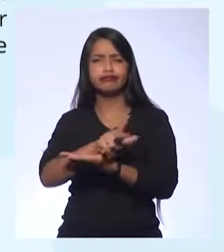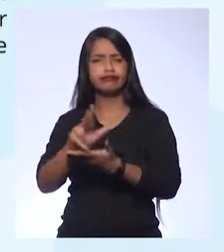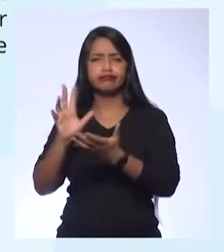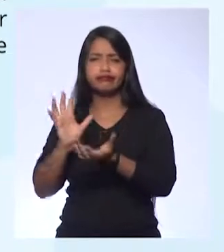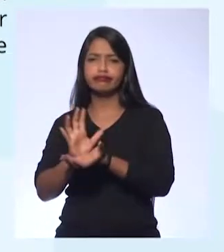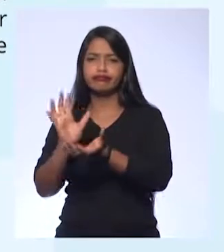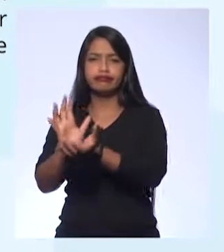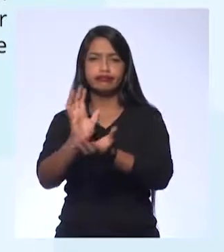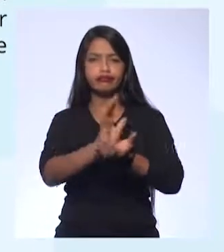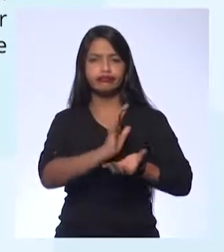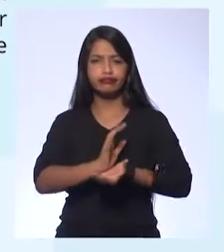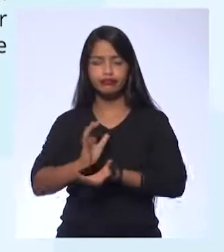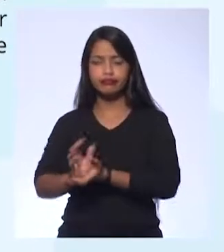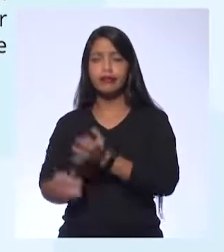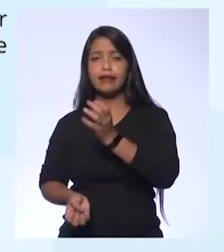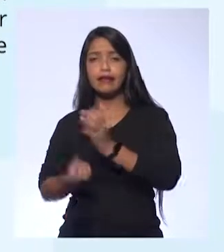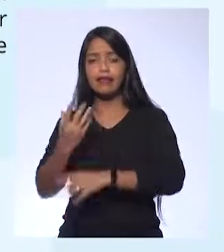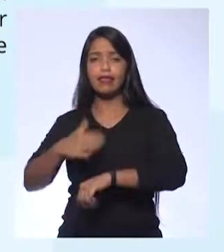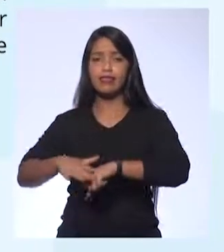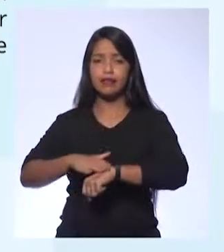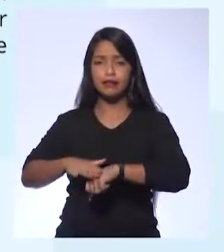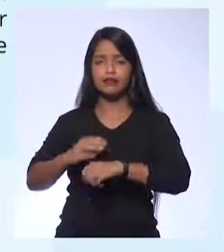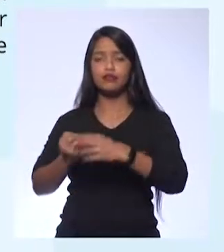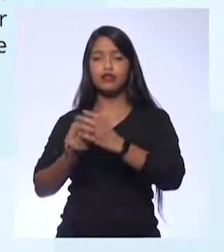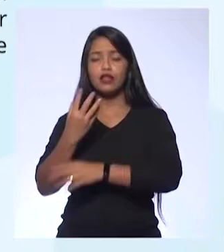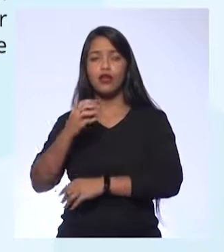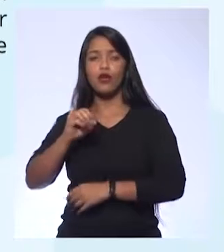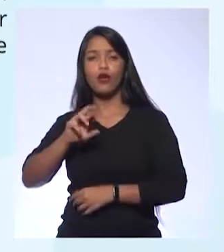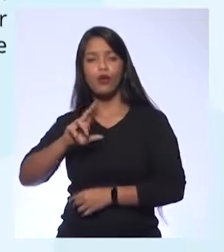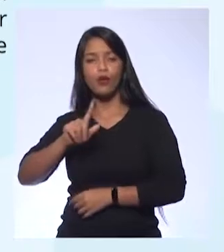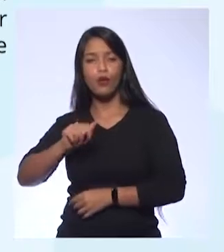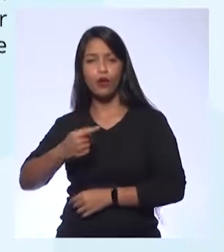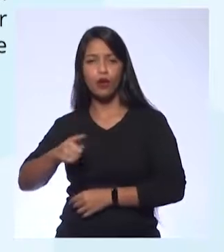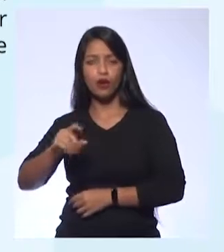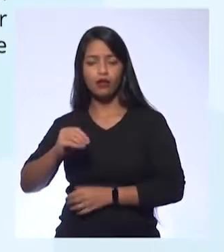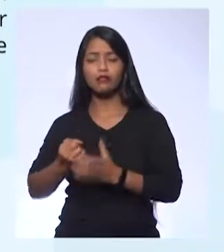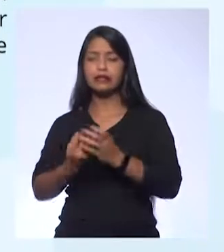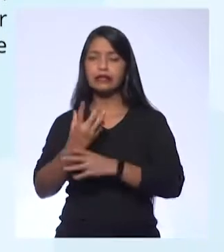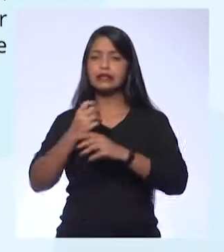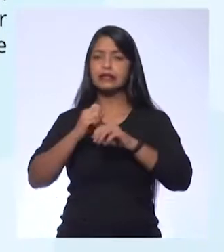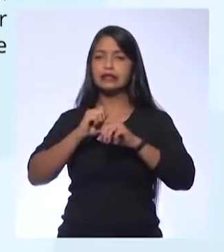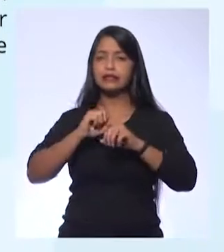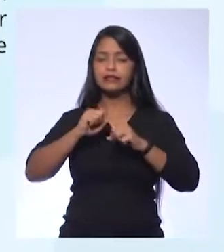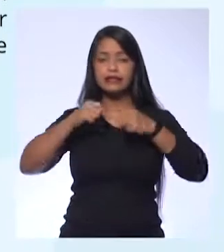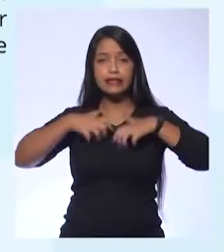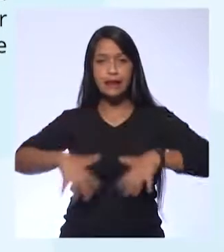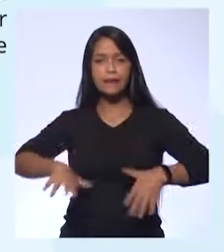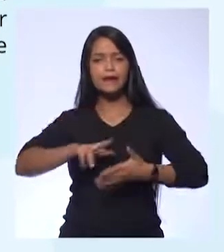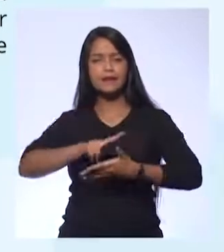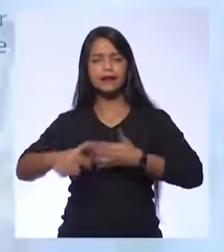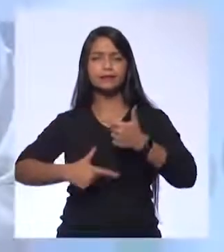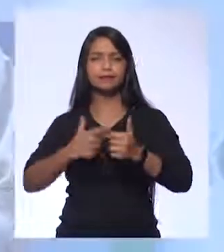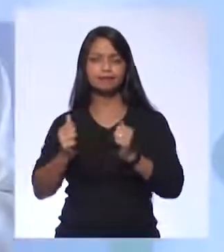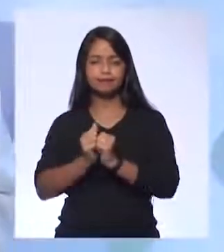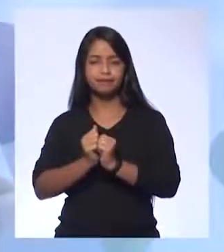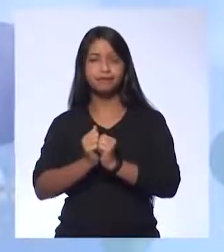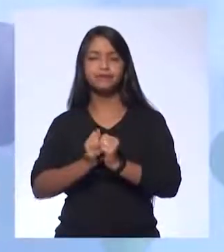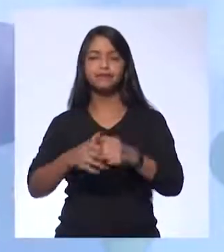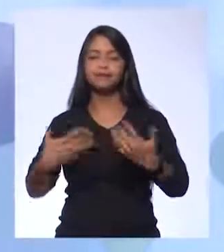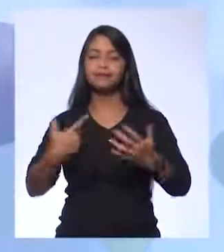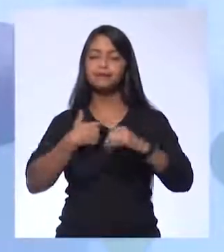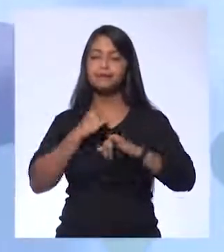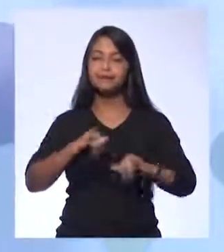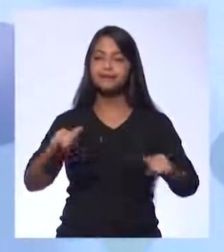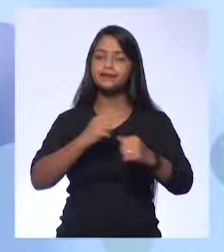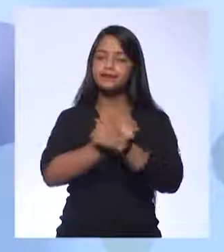que formarão diferentes órgãos, que constituirão sistemas que trabalharão em conjunto. Gente, eu quero deixar meu